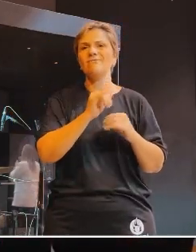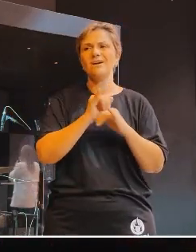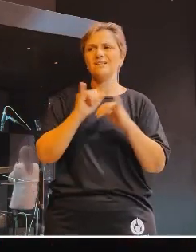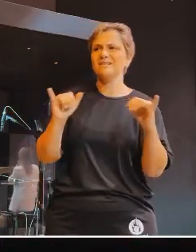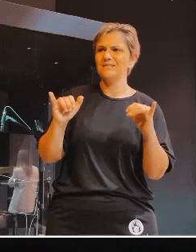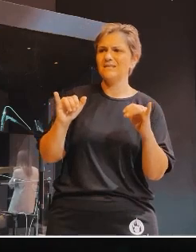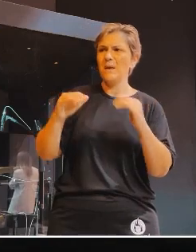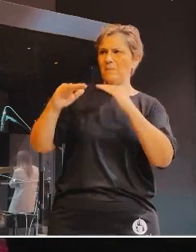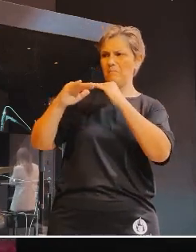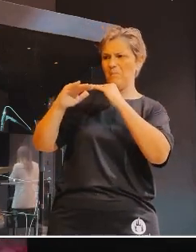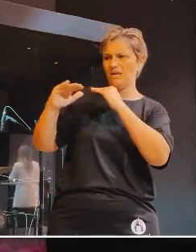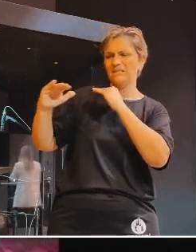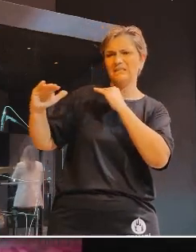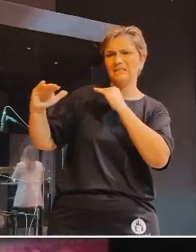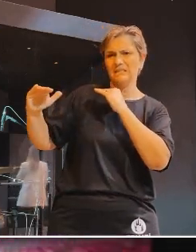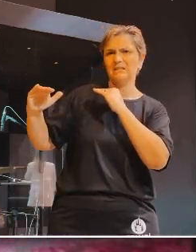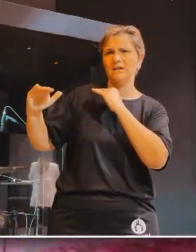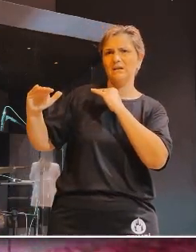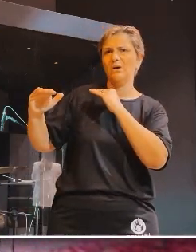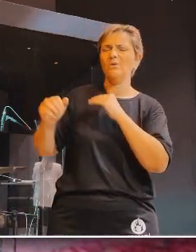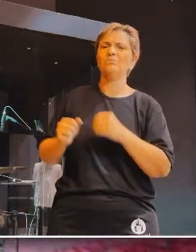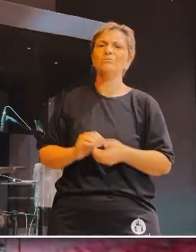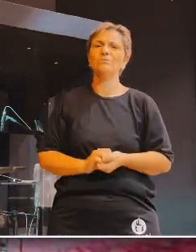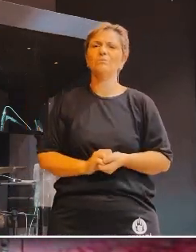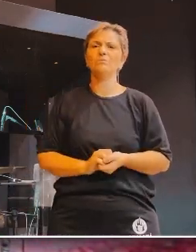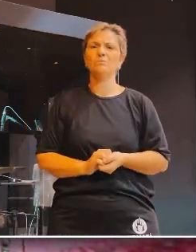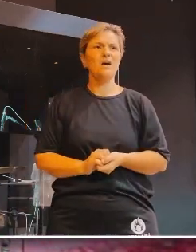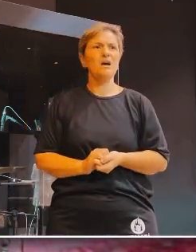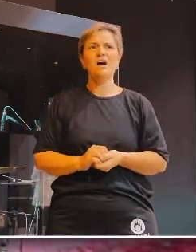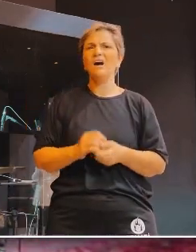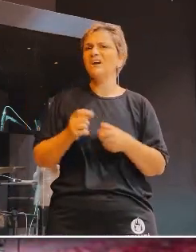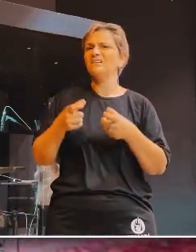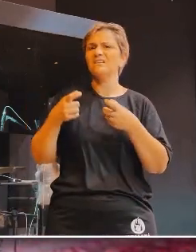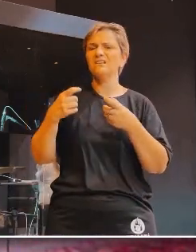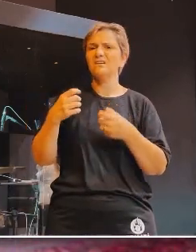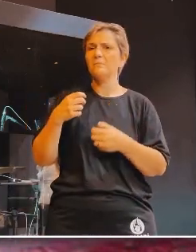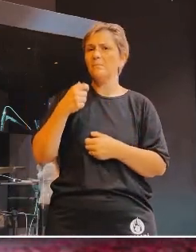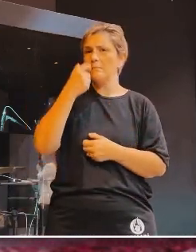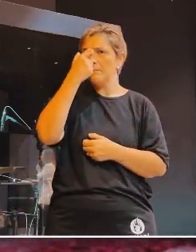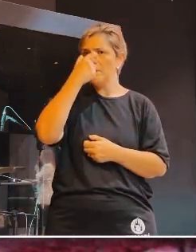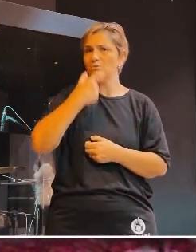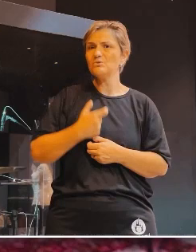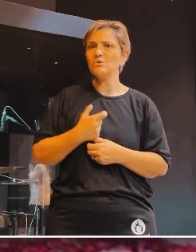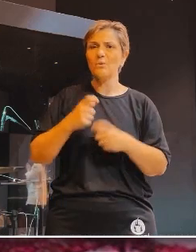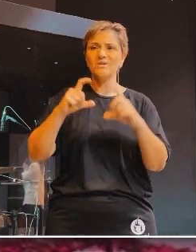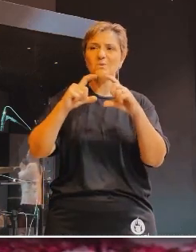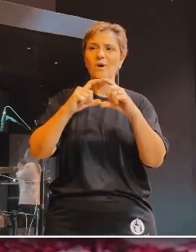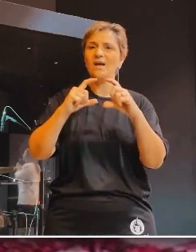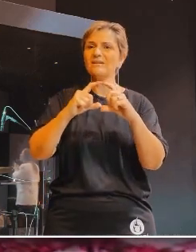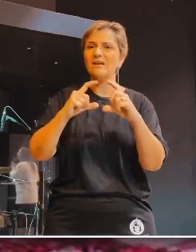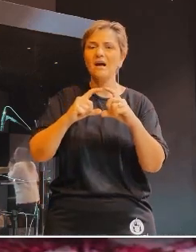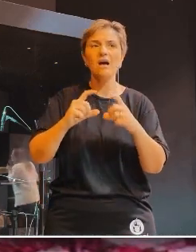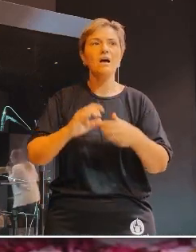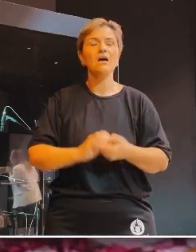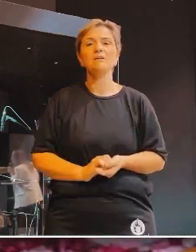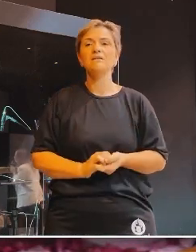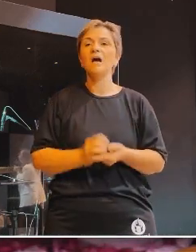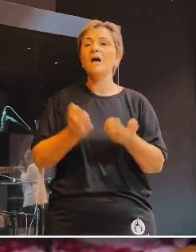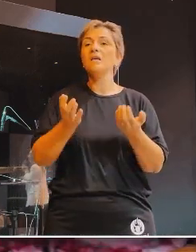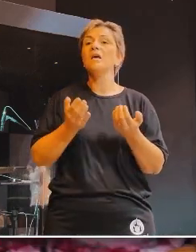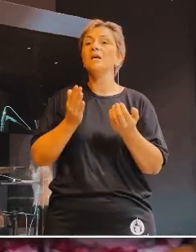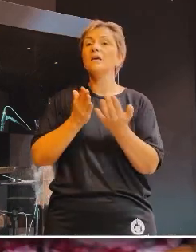dizer: padrão? Que gente quadrada, ridículos. Quem quer